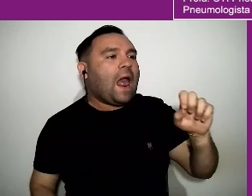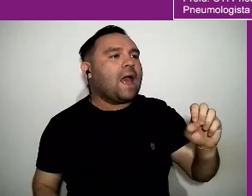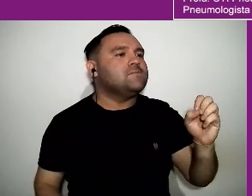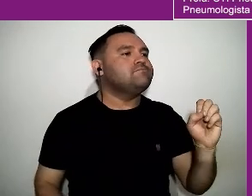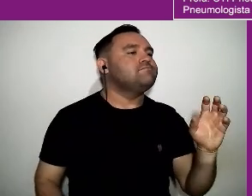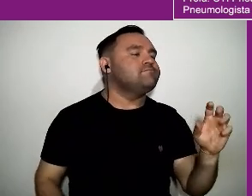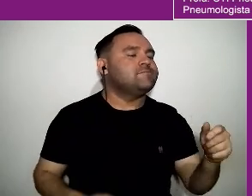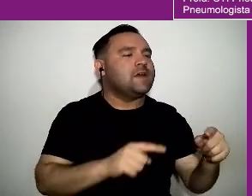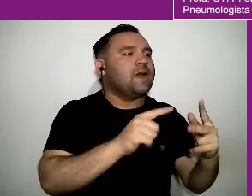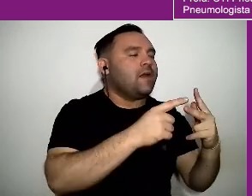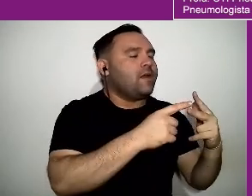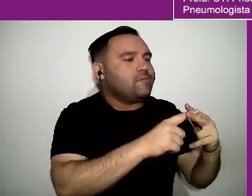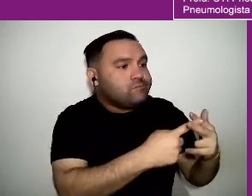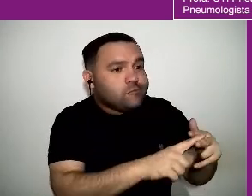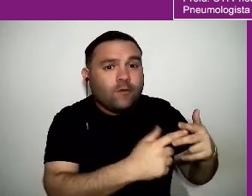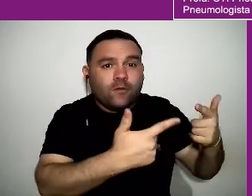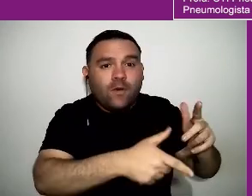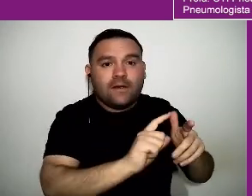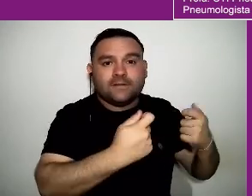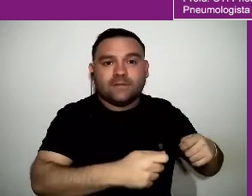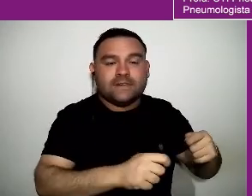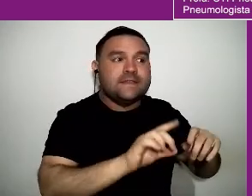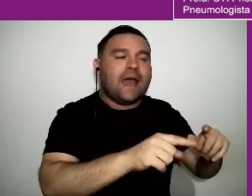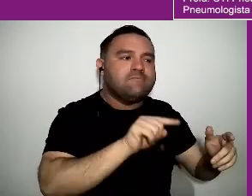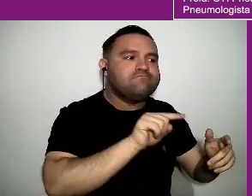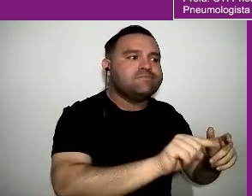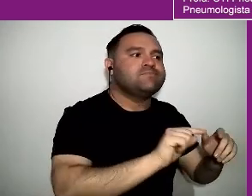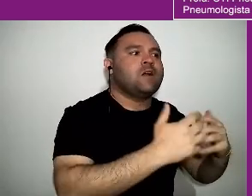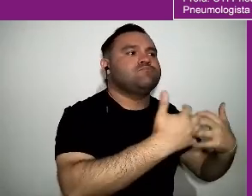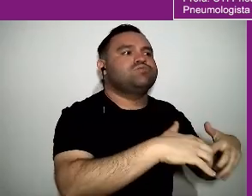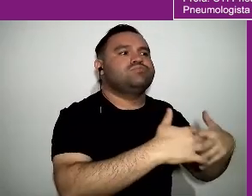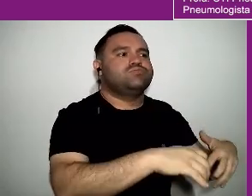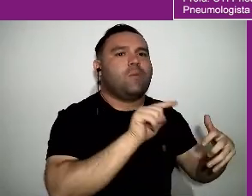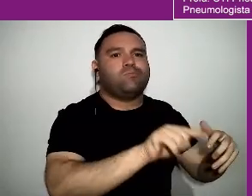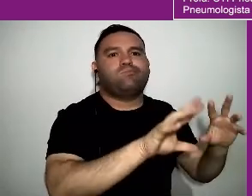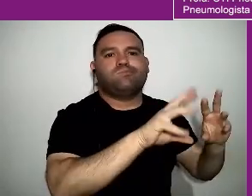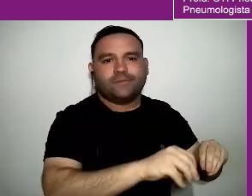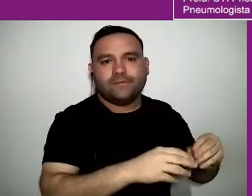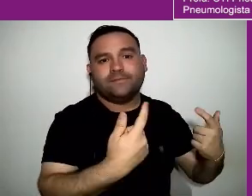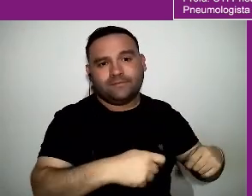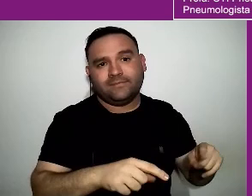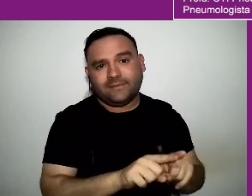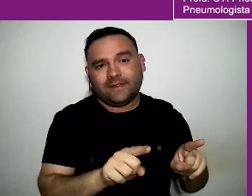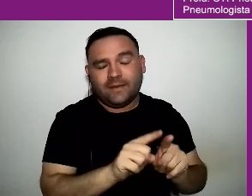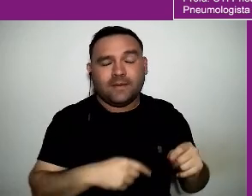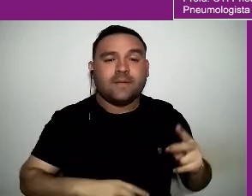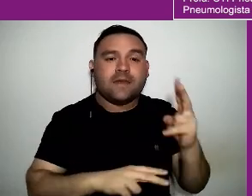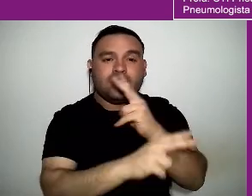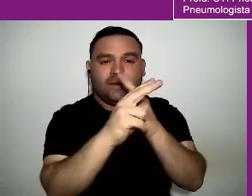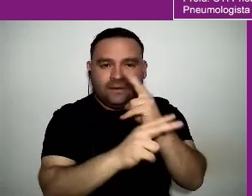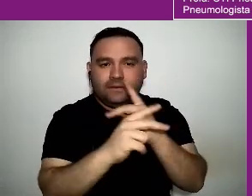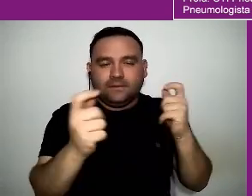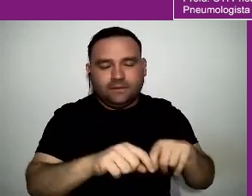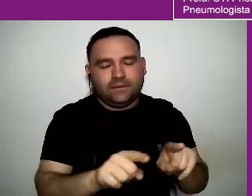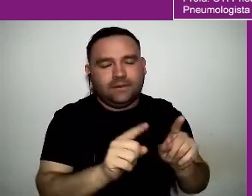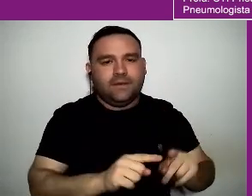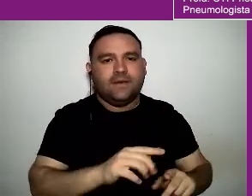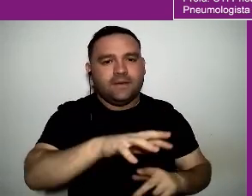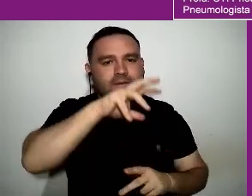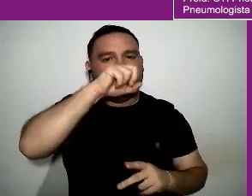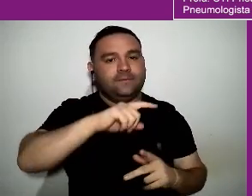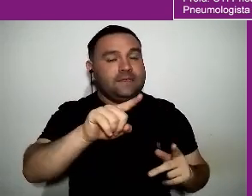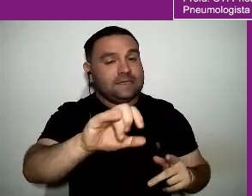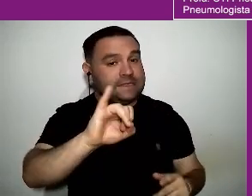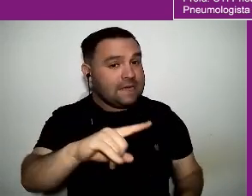que configurar as coisas. Mas dentro das margens de configuração, podemos deixar que o ventilador trabalhe. E quando não